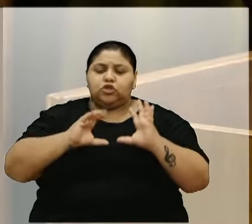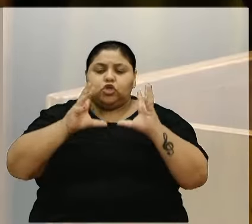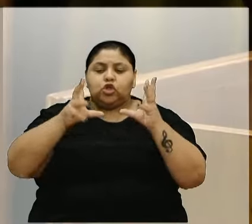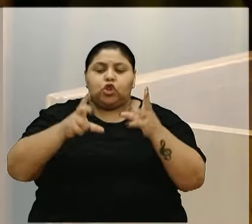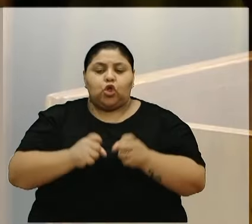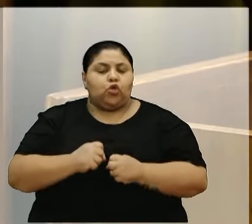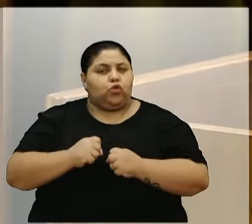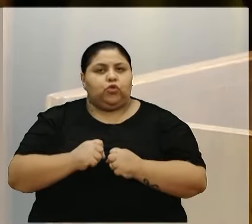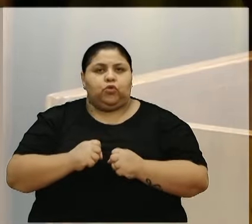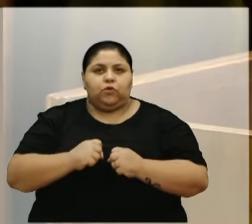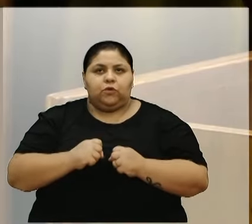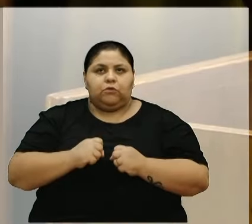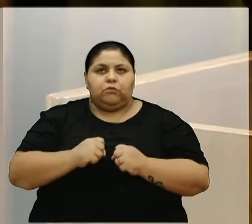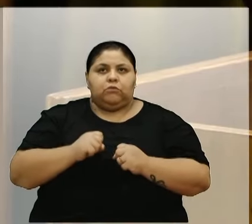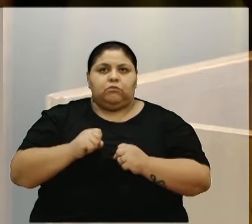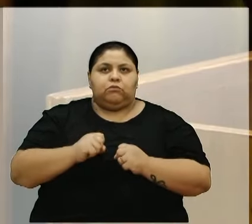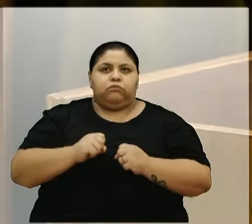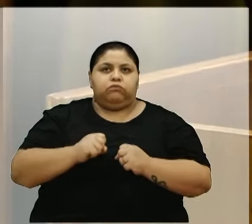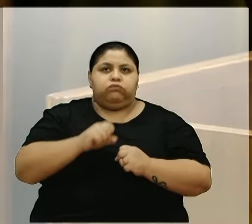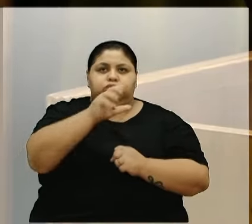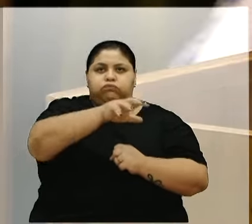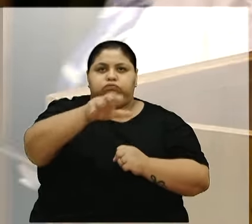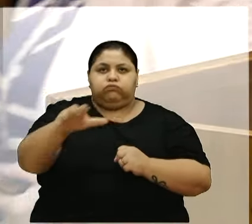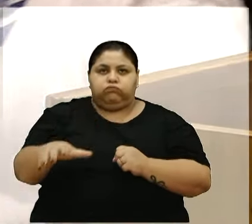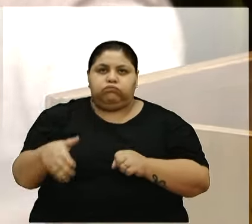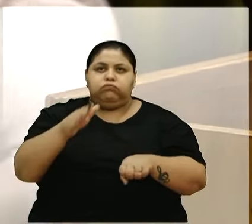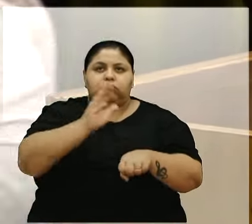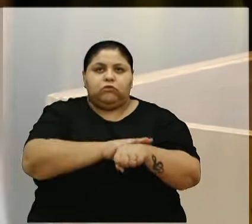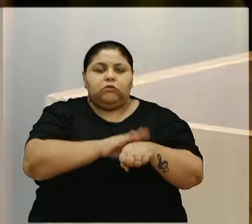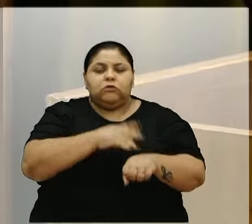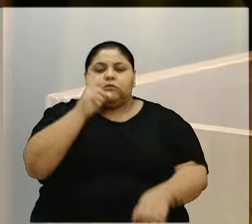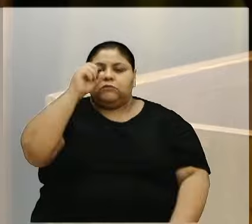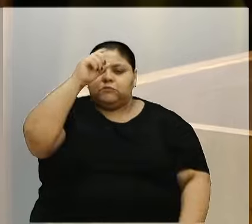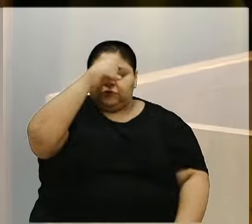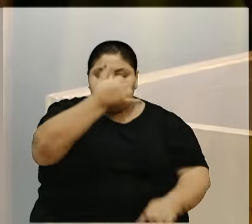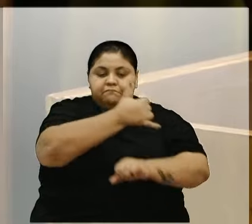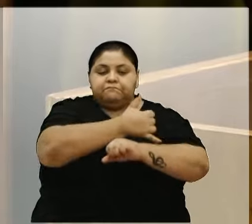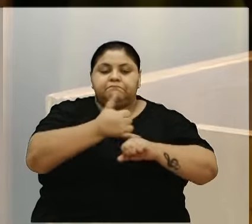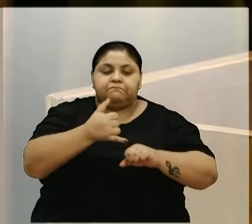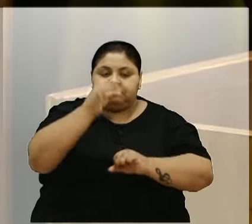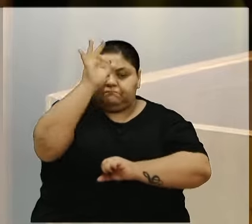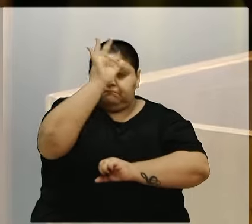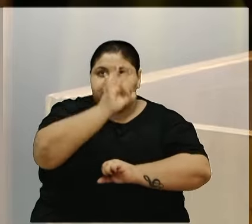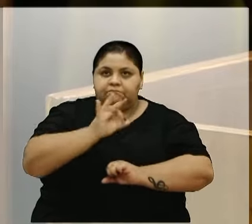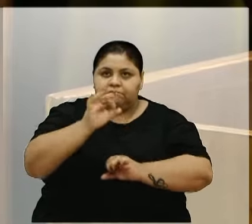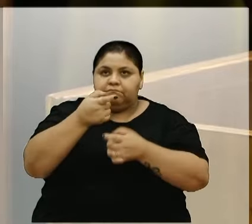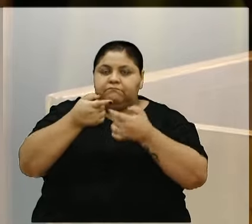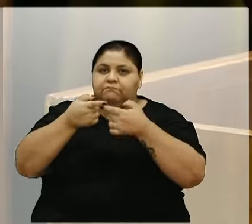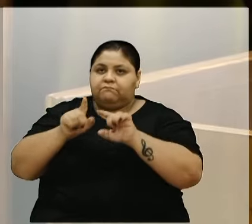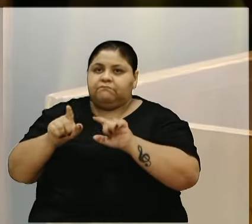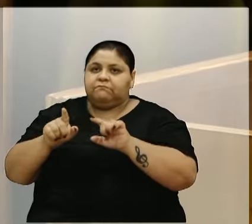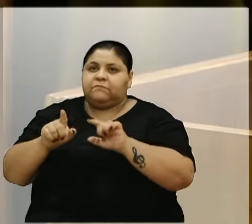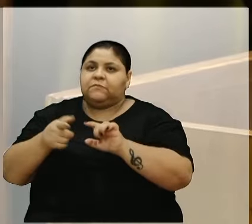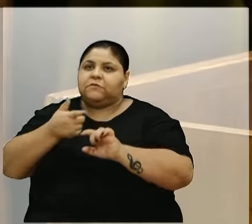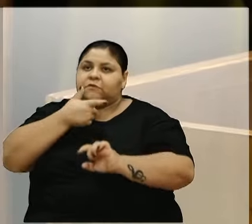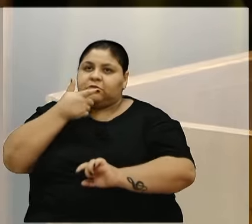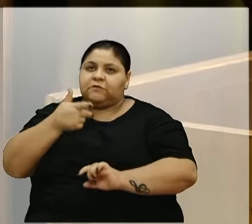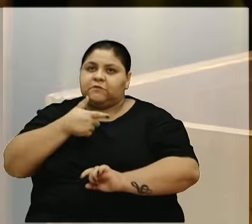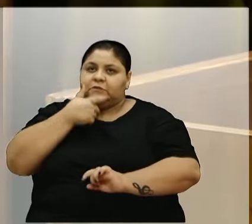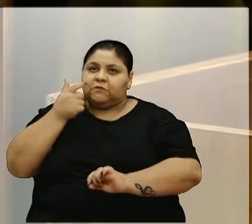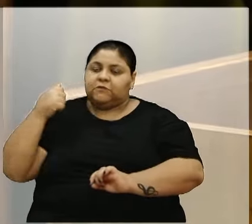sentidos, né? Momentos bem difíceis da minha vida também passei no Círculo, mas quando vou falar sobre a